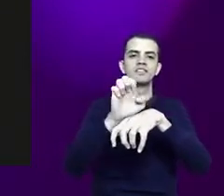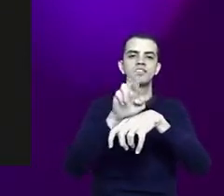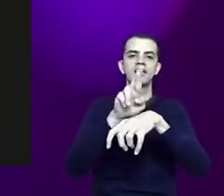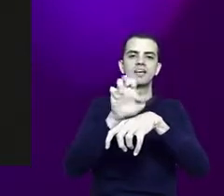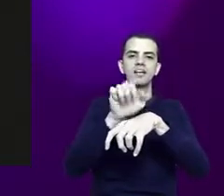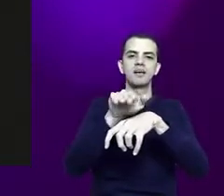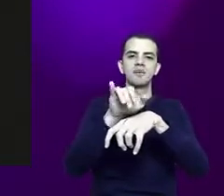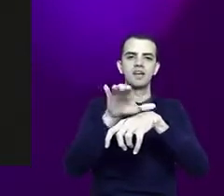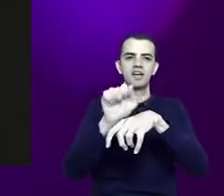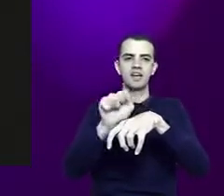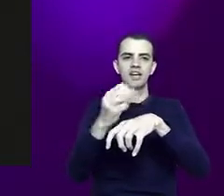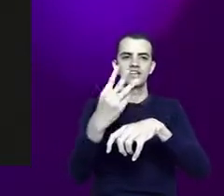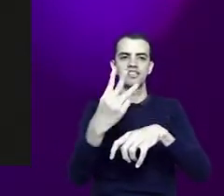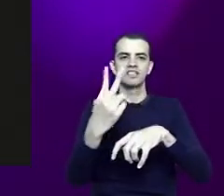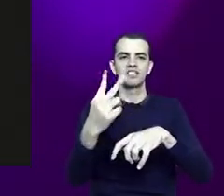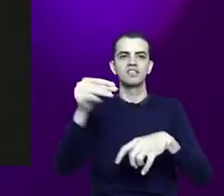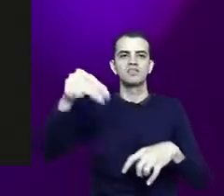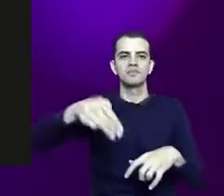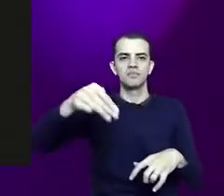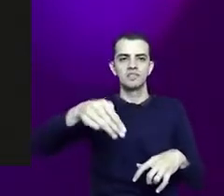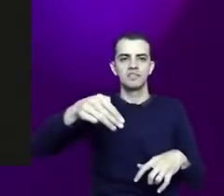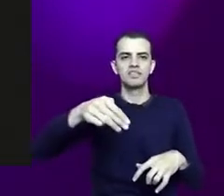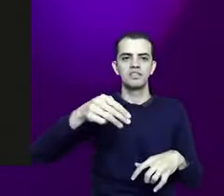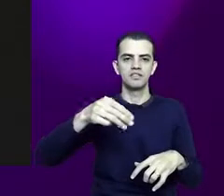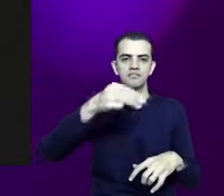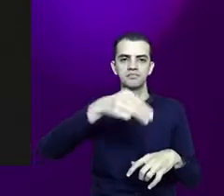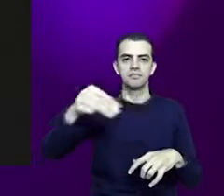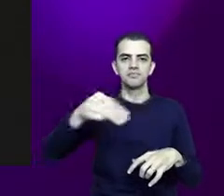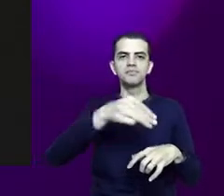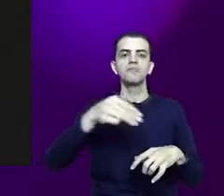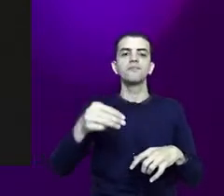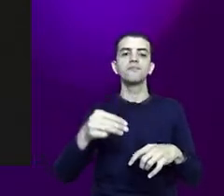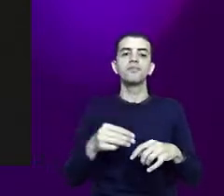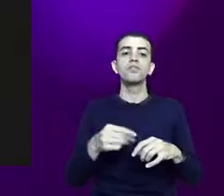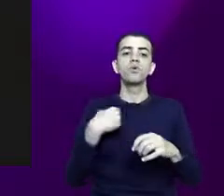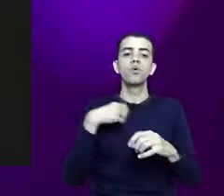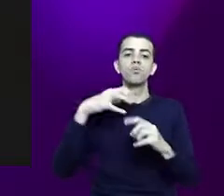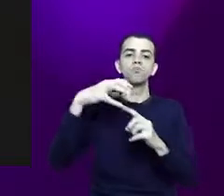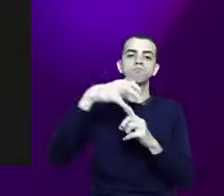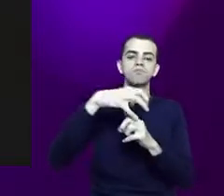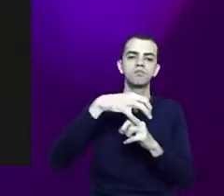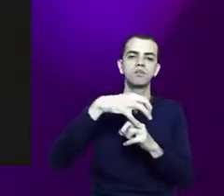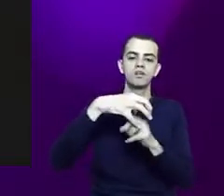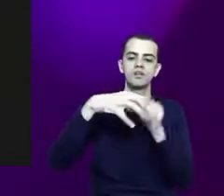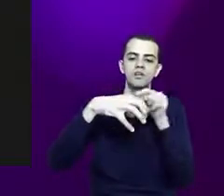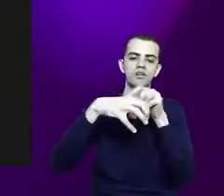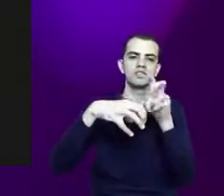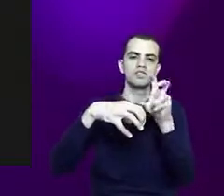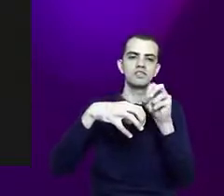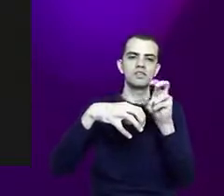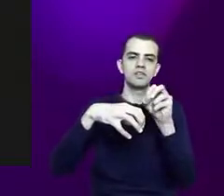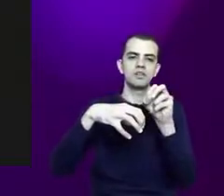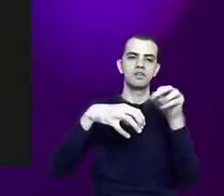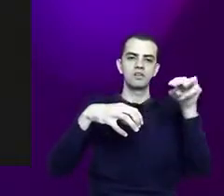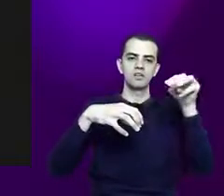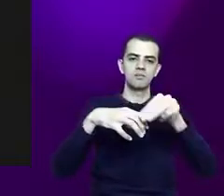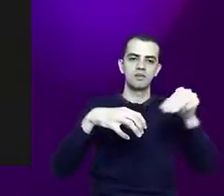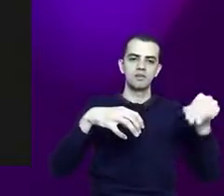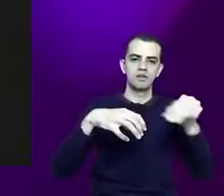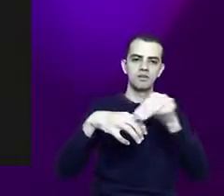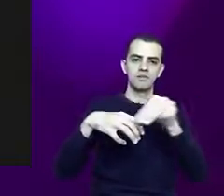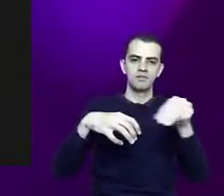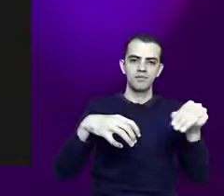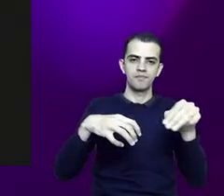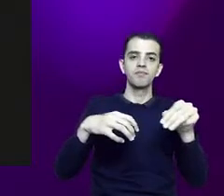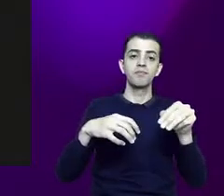32 milímetros, com um copo em 50 milímetros. Nós optamos em